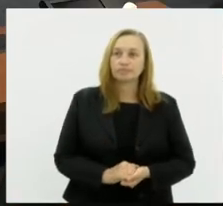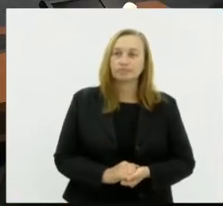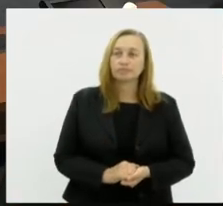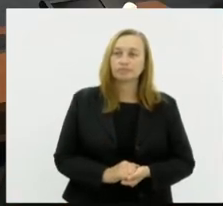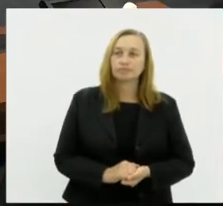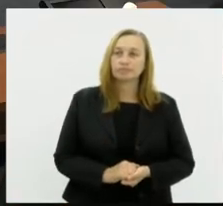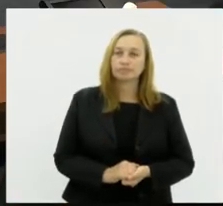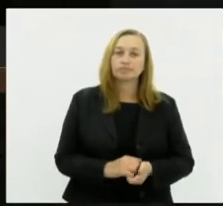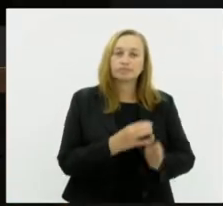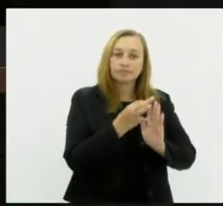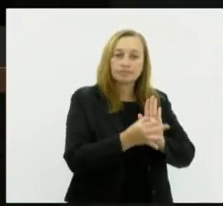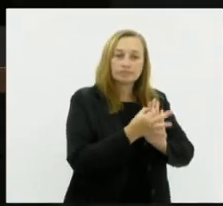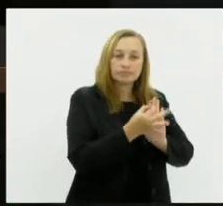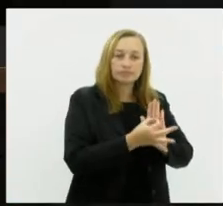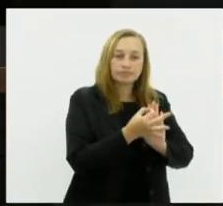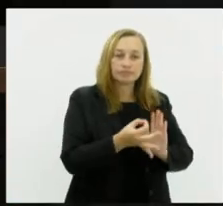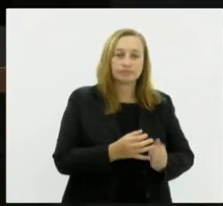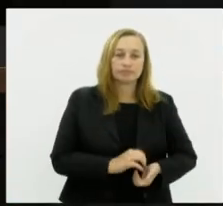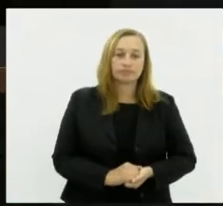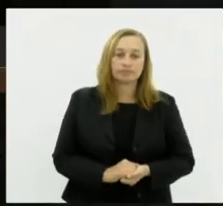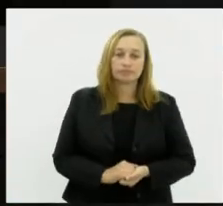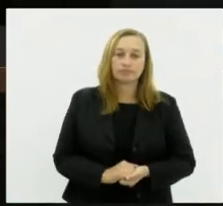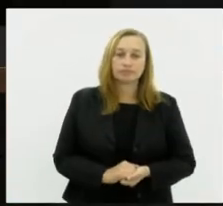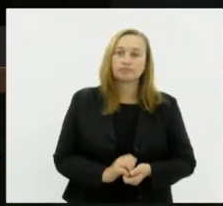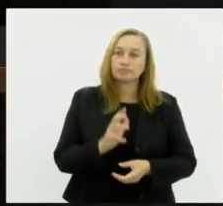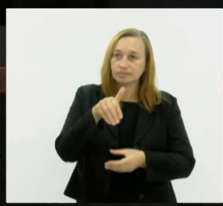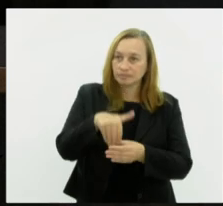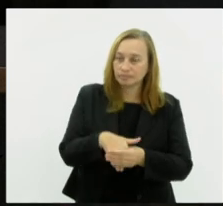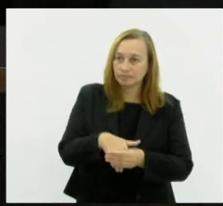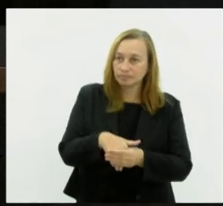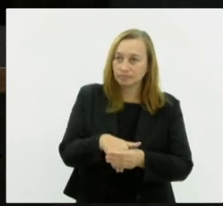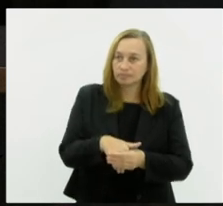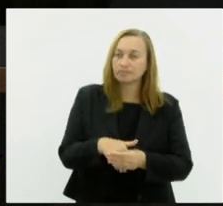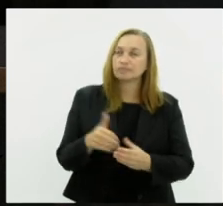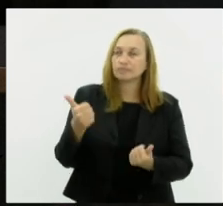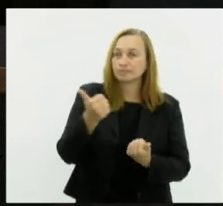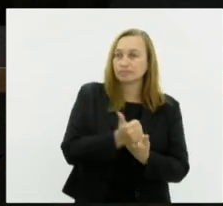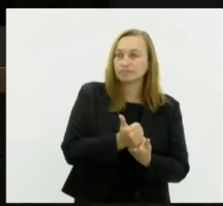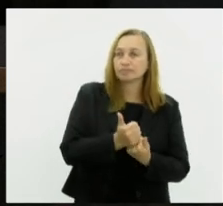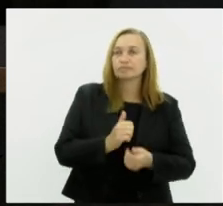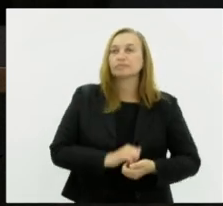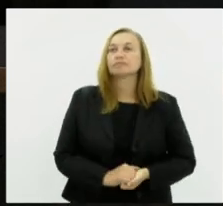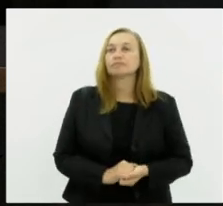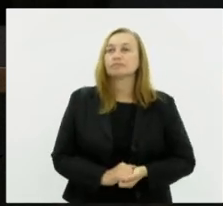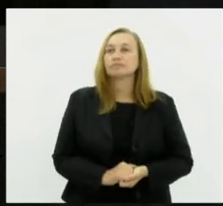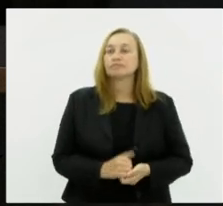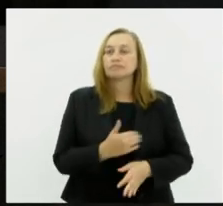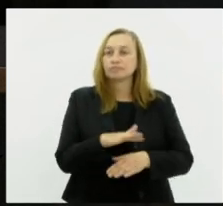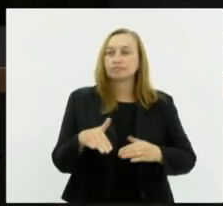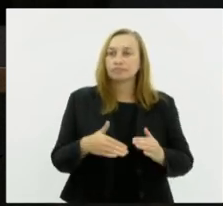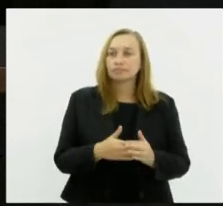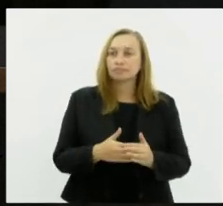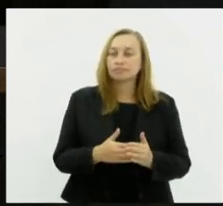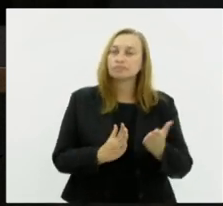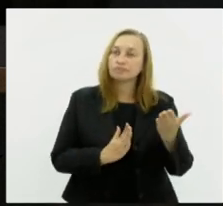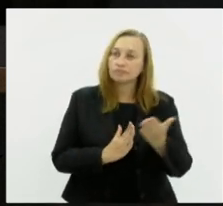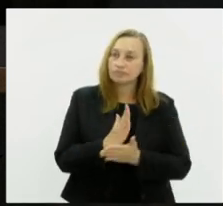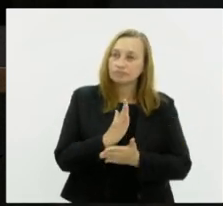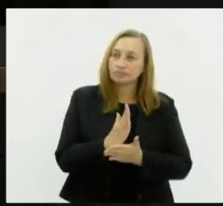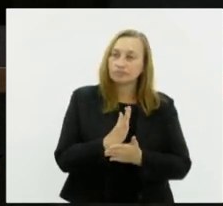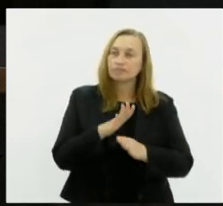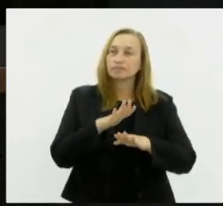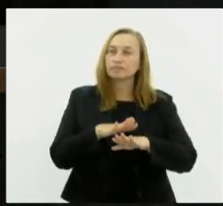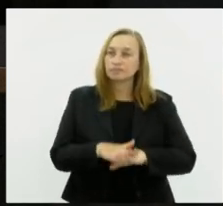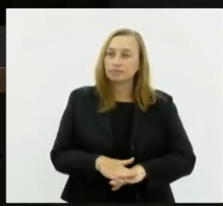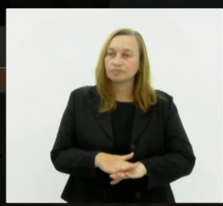Com os pareceres emitidos em votação do substitutivo. Senhores que aprovam, permaneço